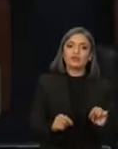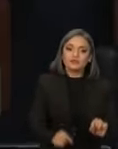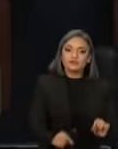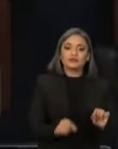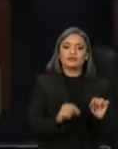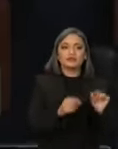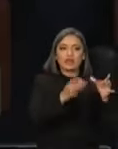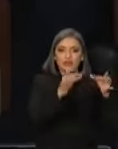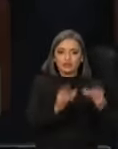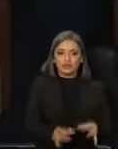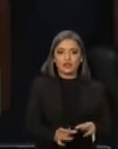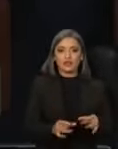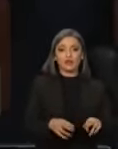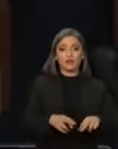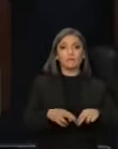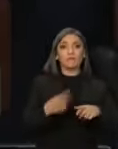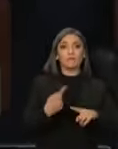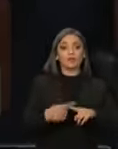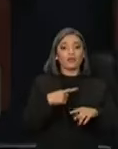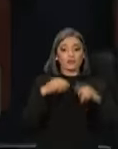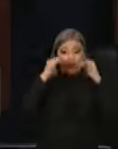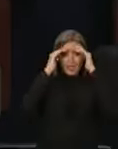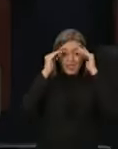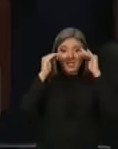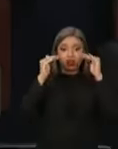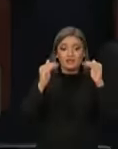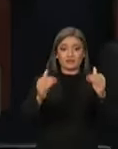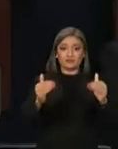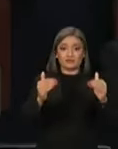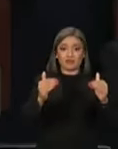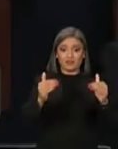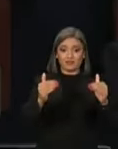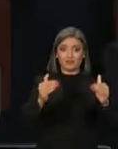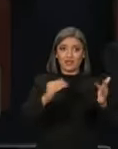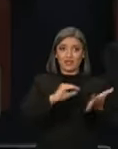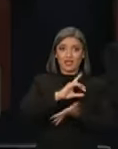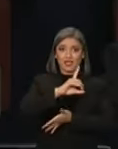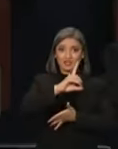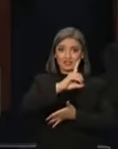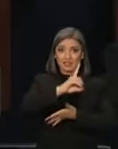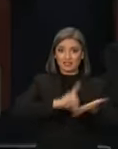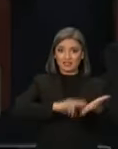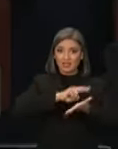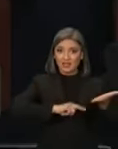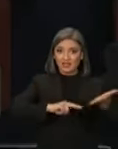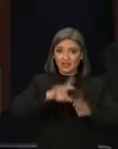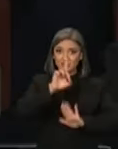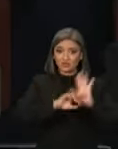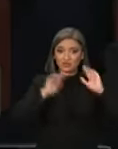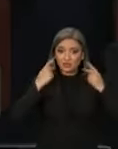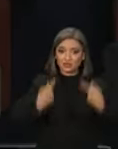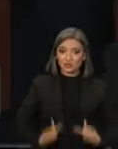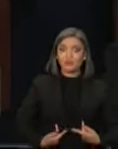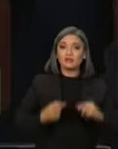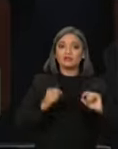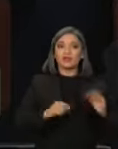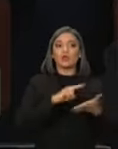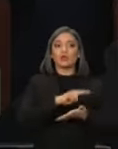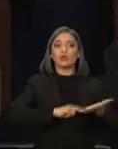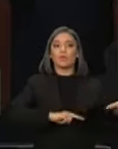respeito à nossa Declaração Fundamental dos Direitos Humanos, que é o nosso Pacto de São